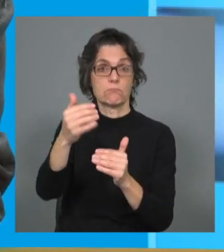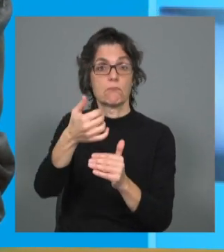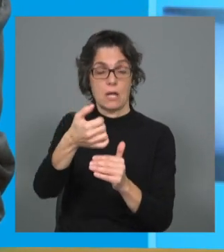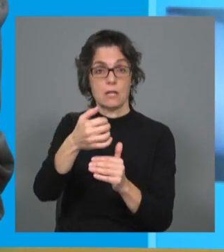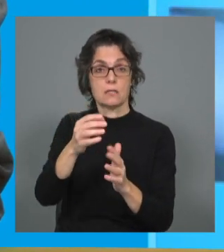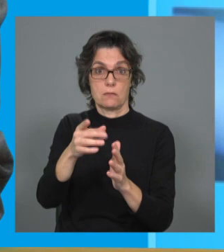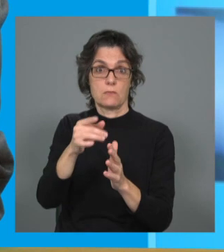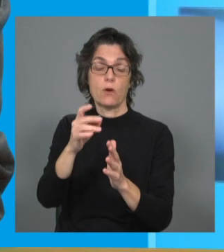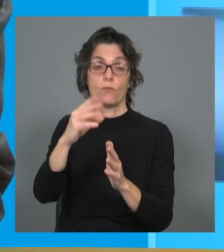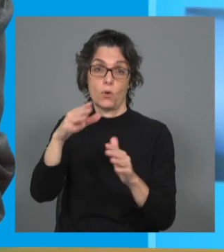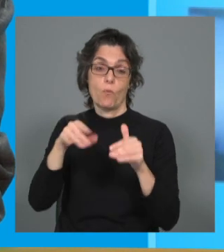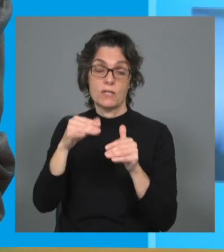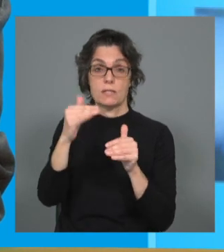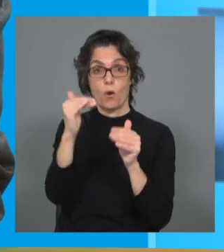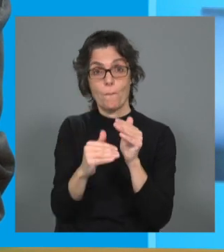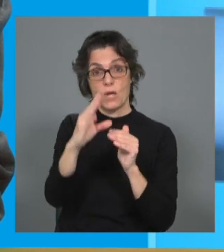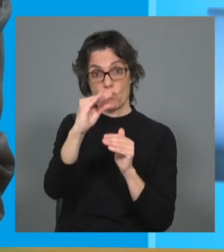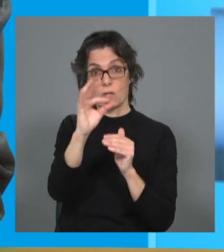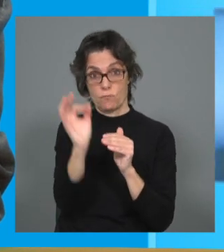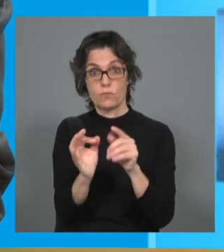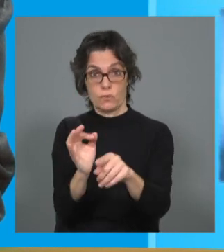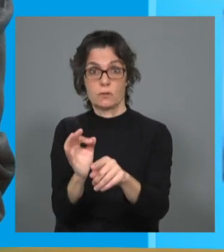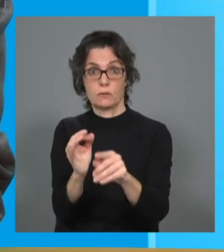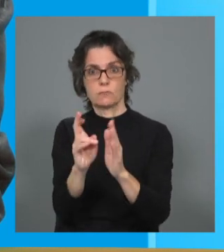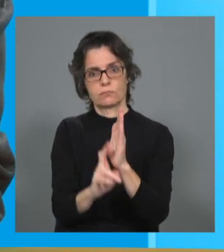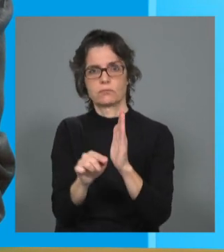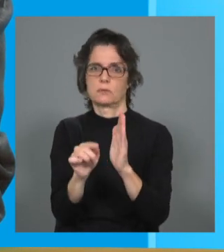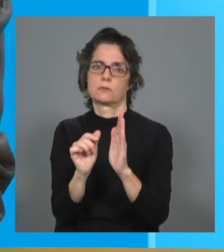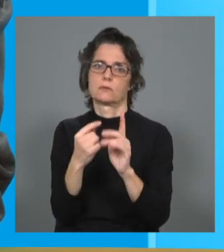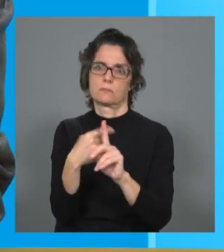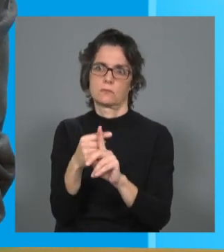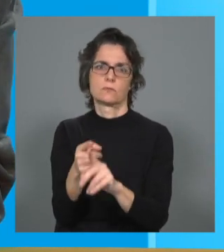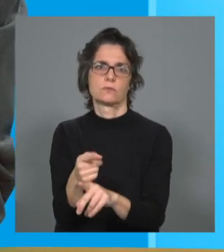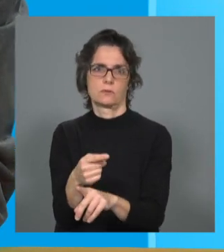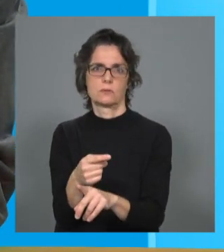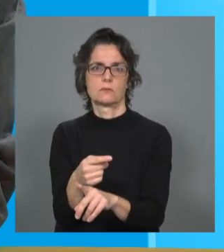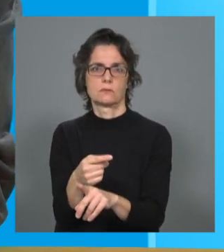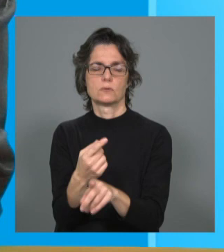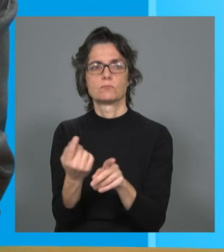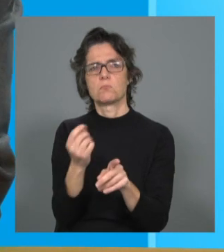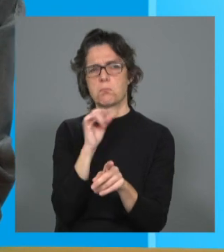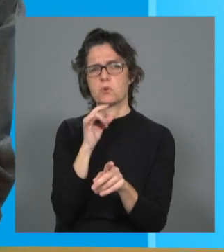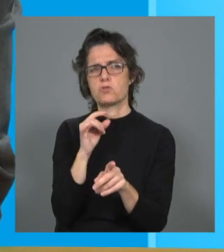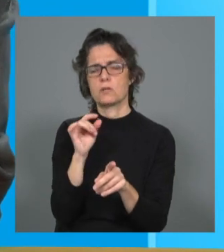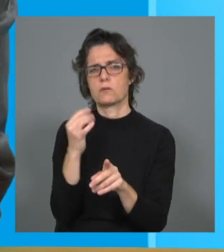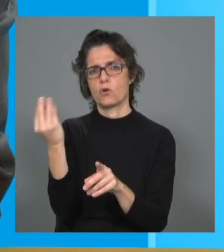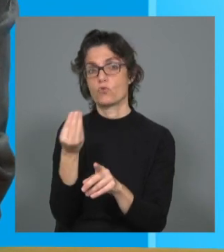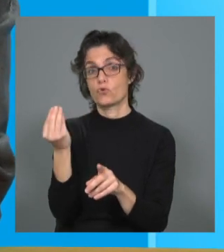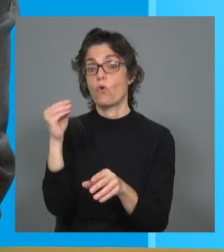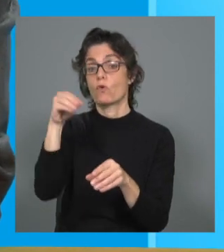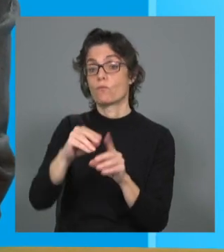10% é muito importante porque 10% significa provavelmente eleitorado jovem que começou a